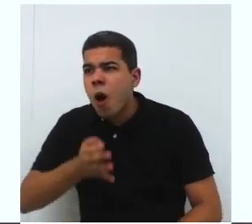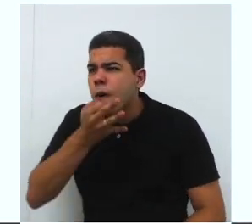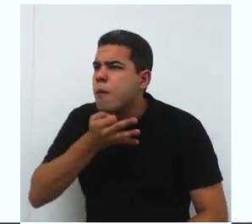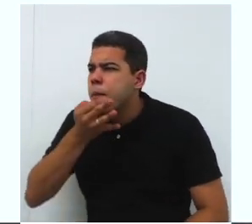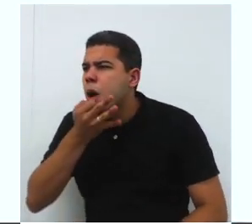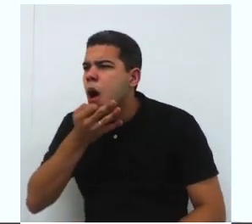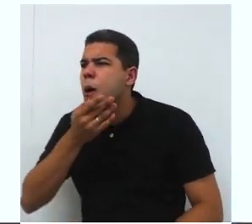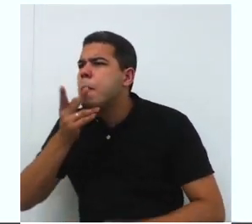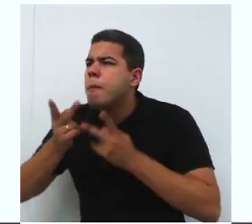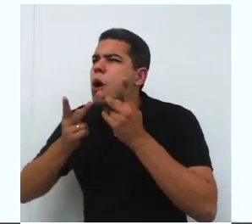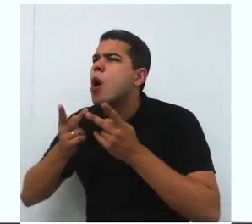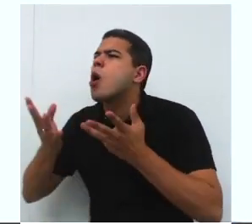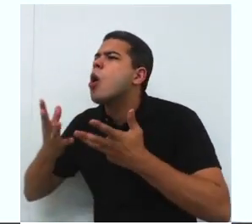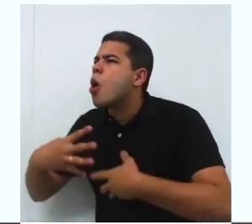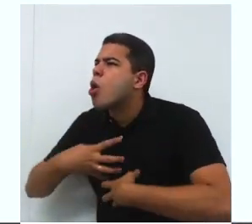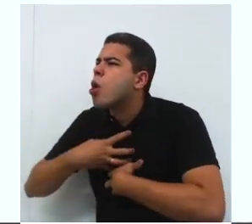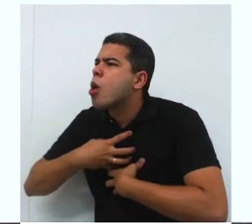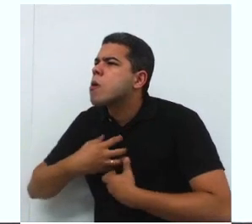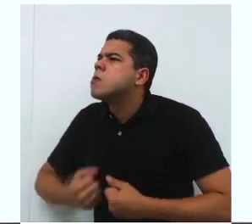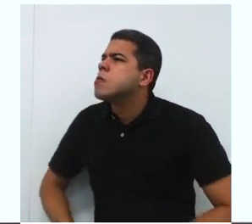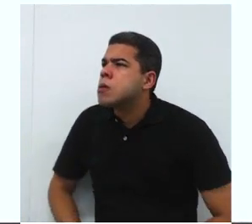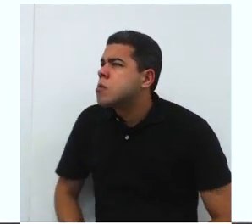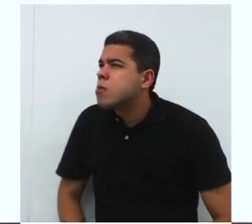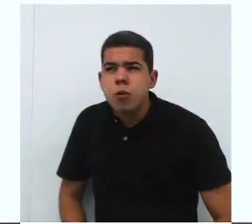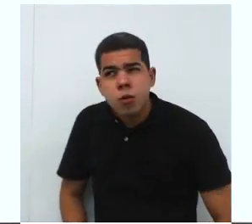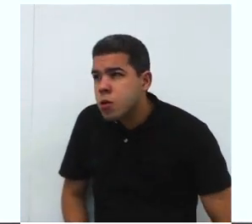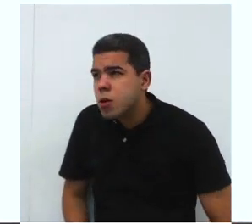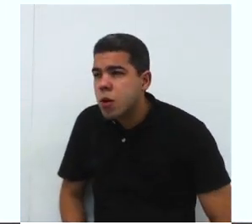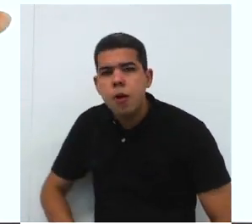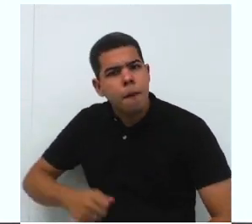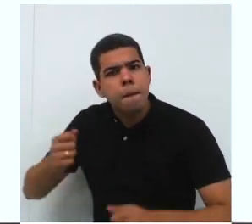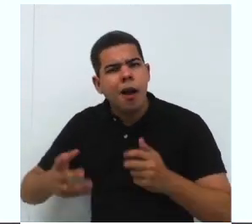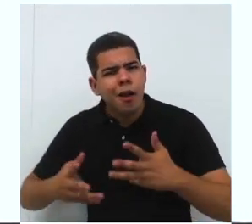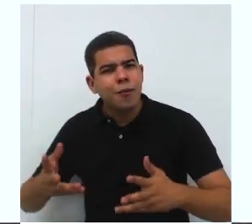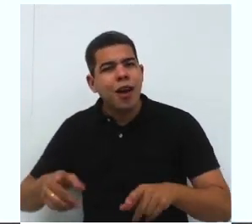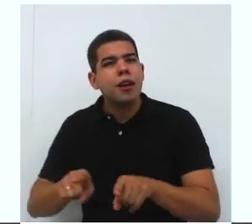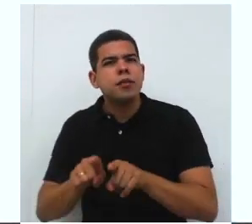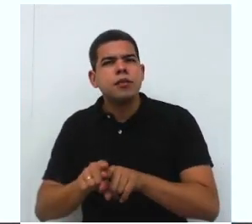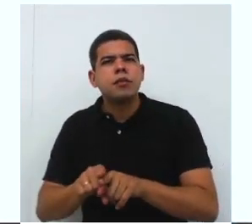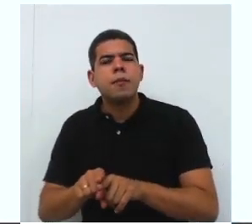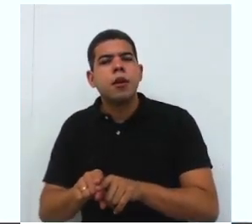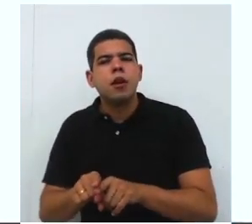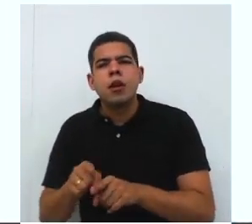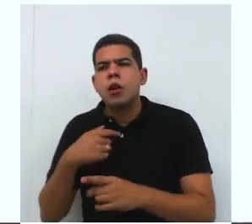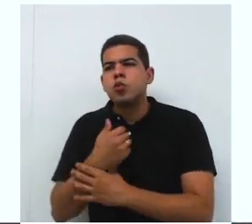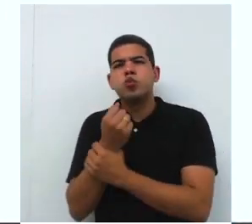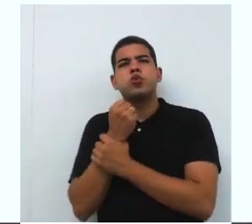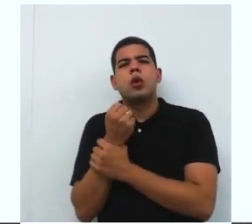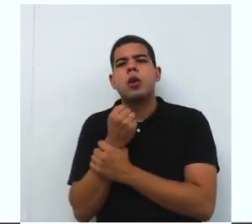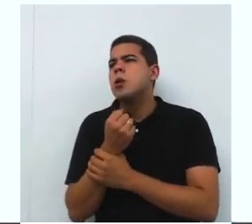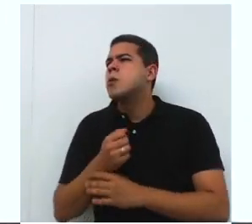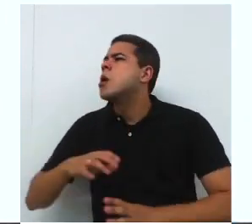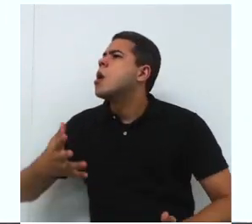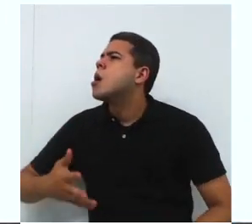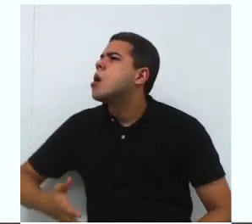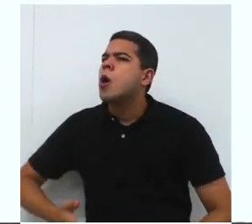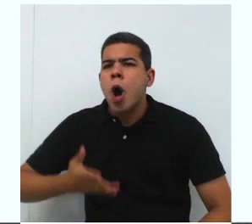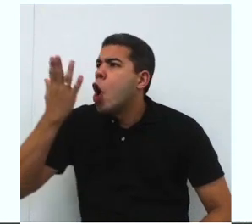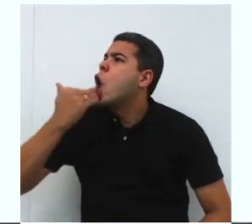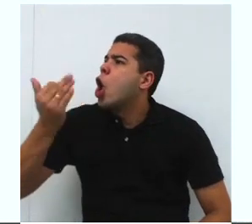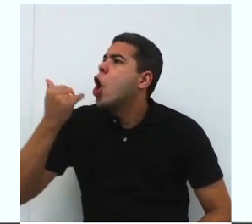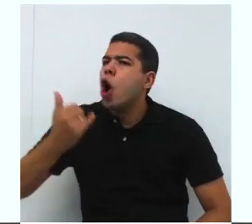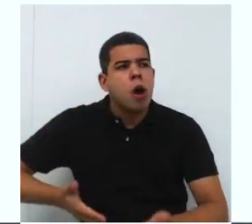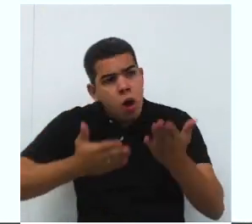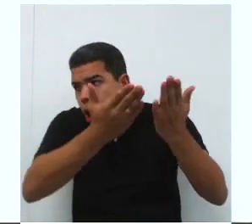você dizer ao outro o que você estava sentindo, o que você estava precisando e às vezes até para se defender. Olha, como é que nós vamos pegar comida? Me ajuda